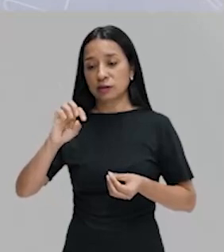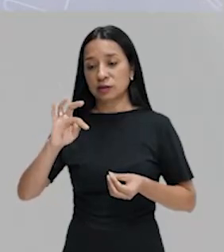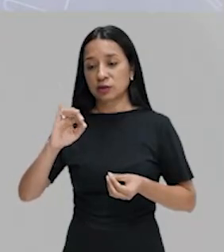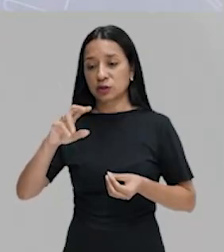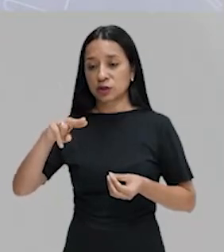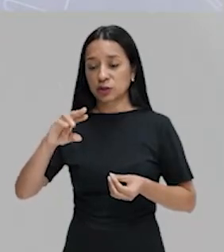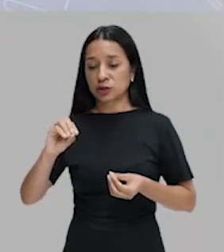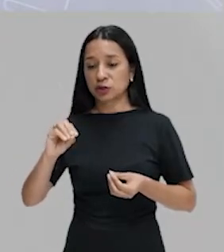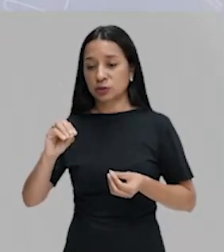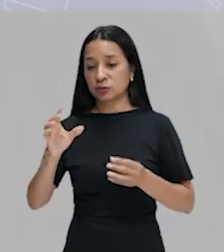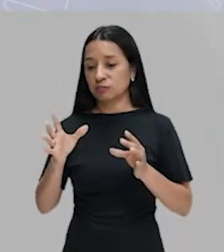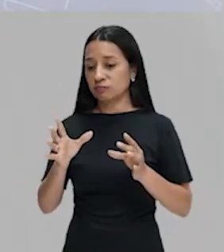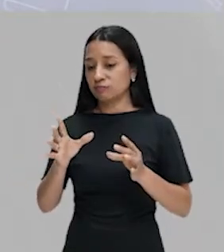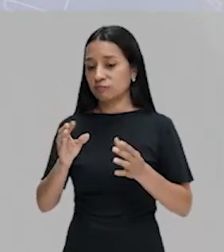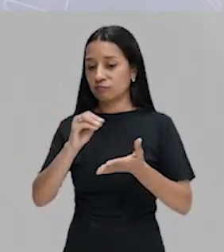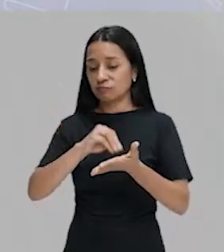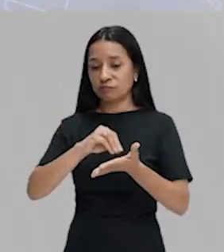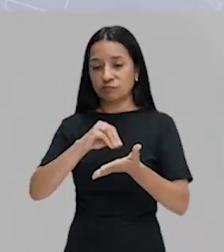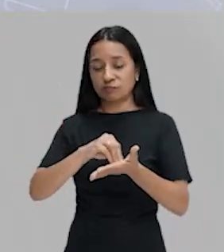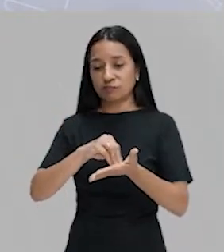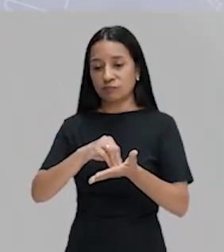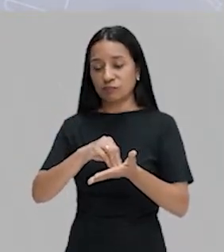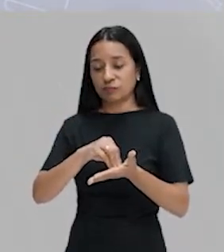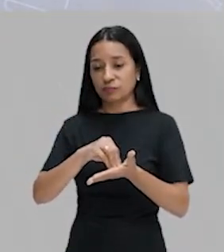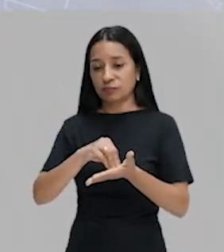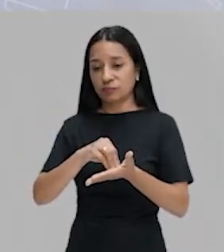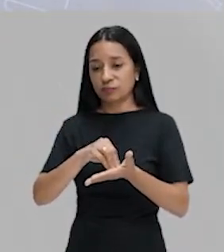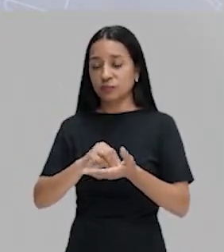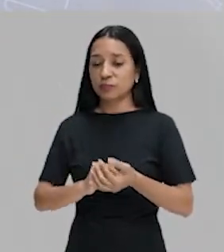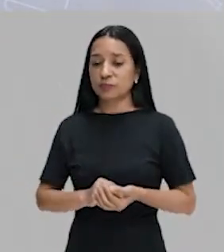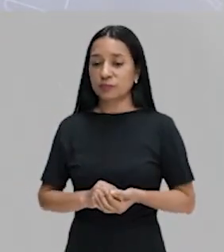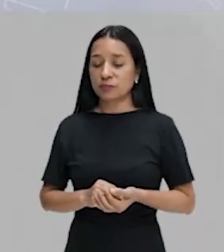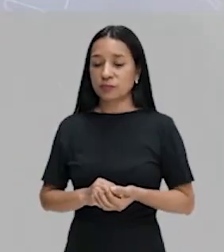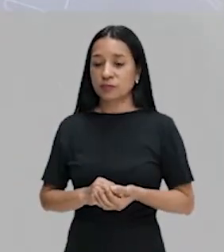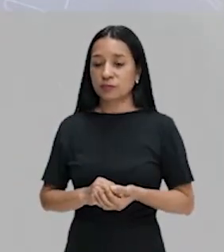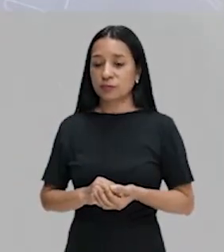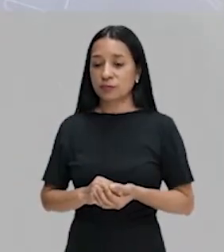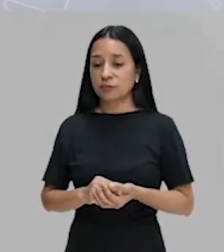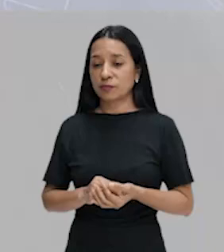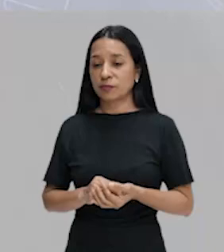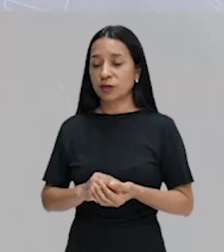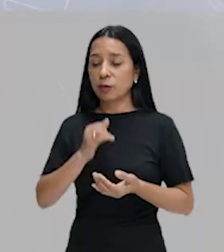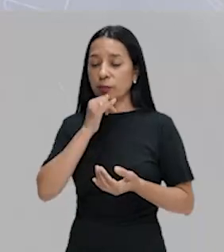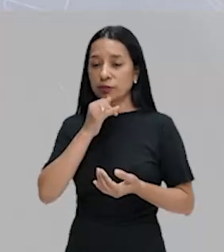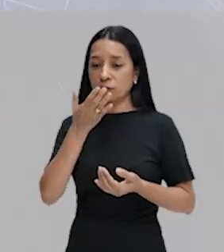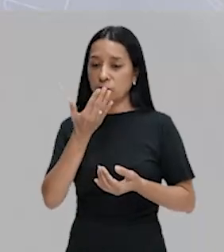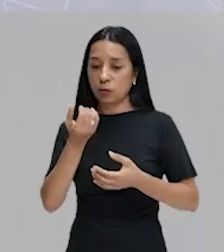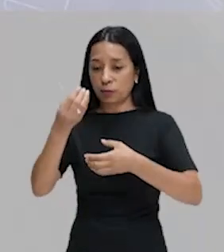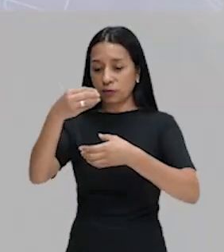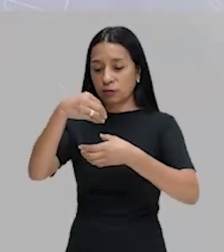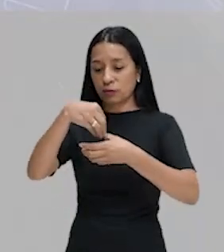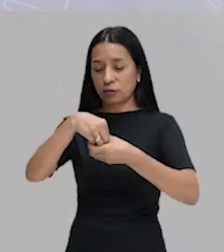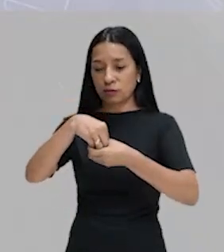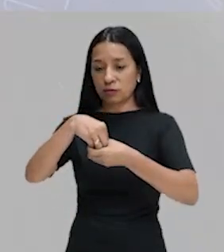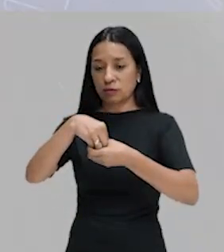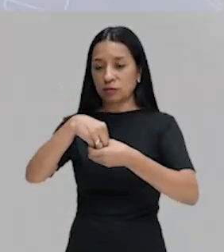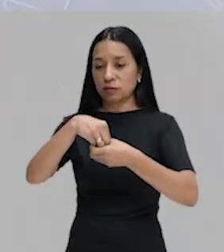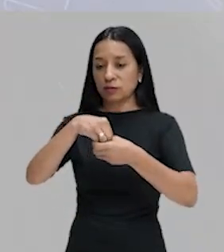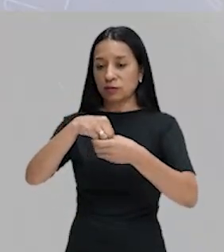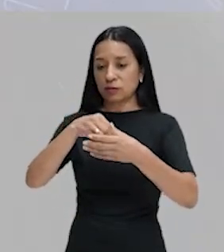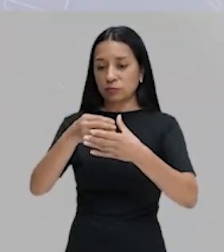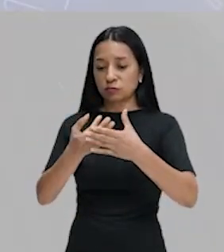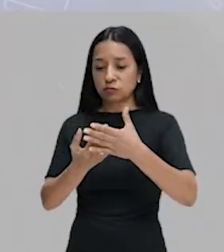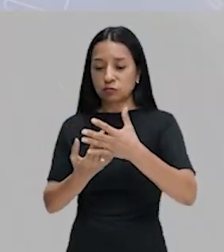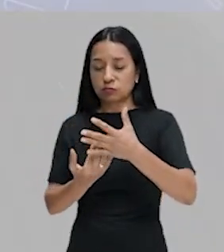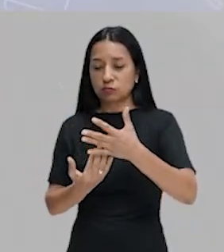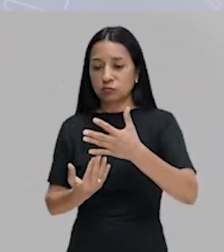seja, o alimento ele vai entrar pela boca. E os restos alimentares que não